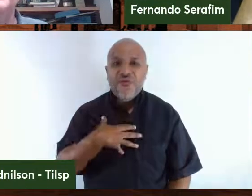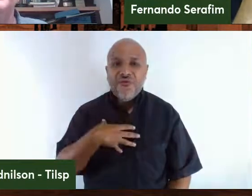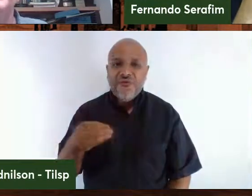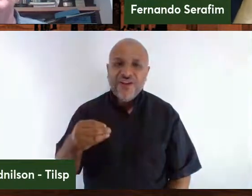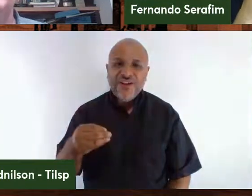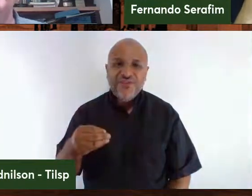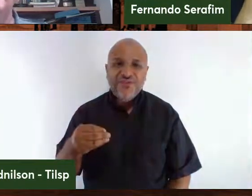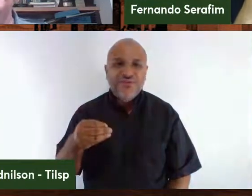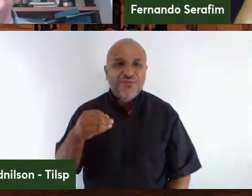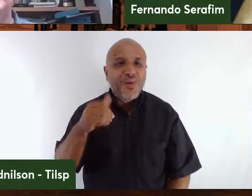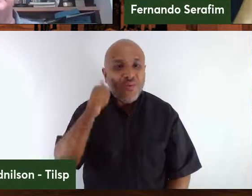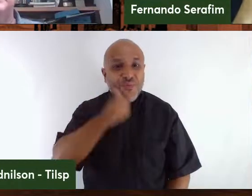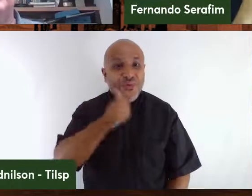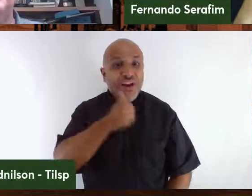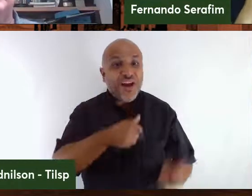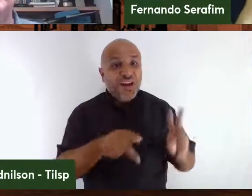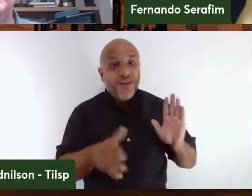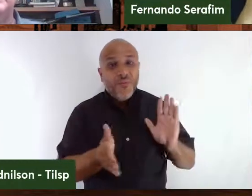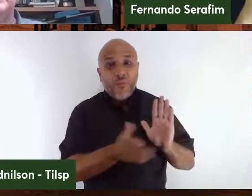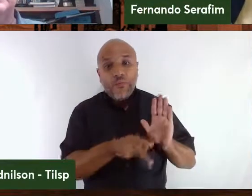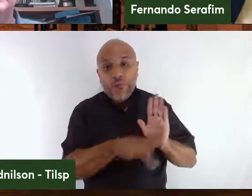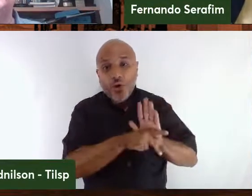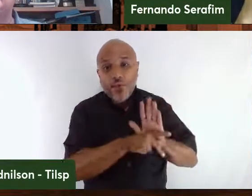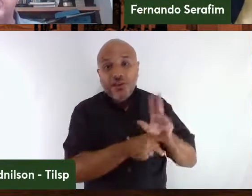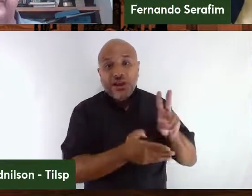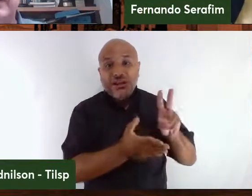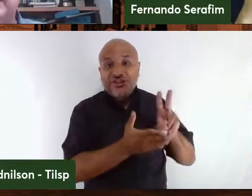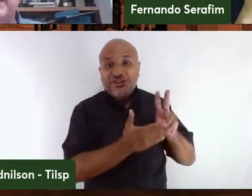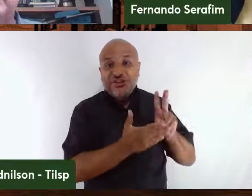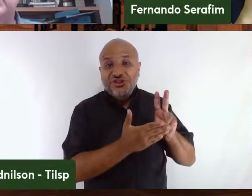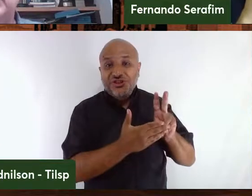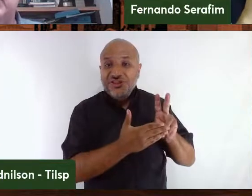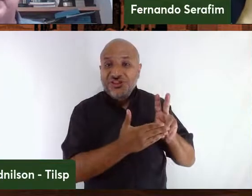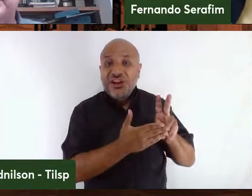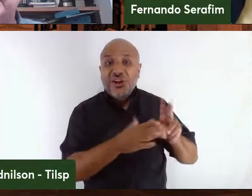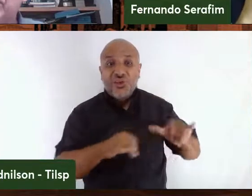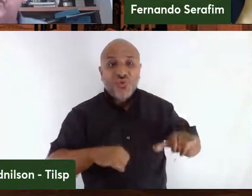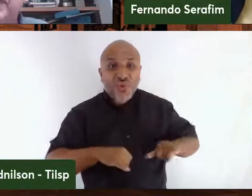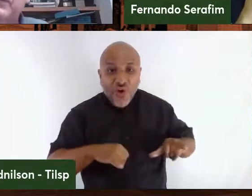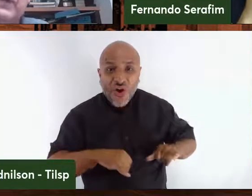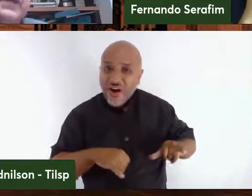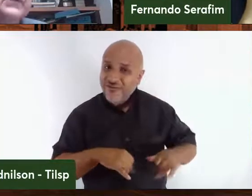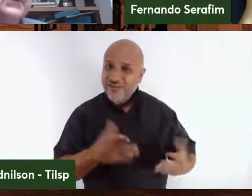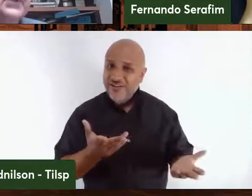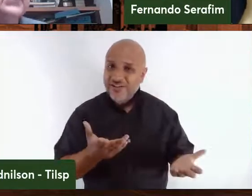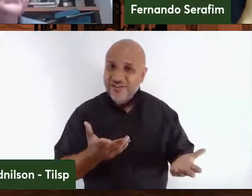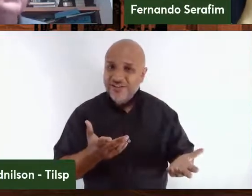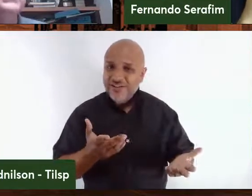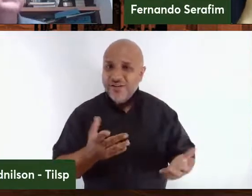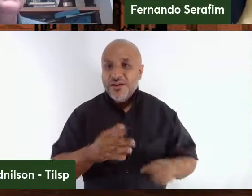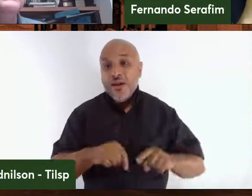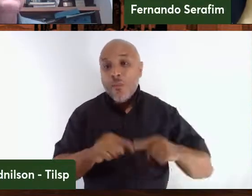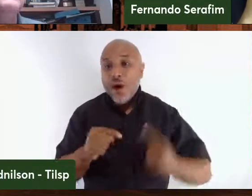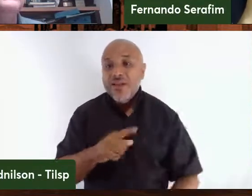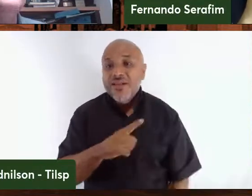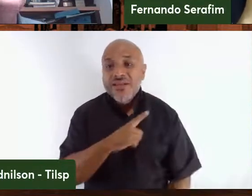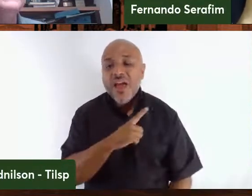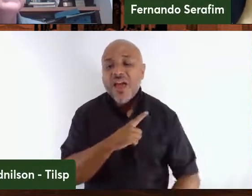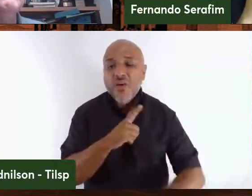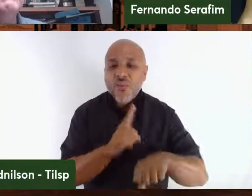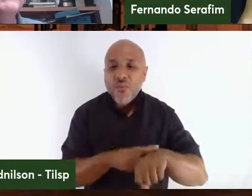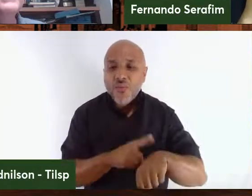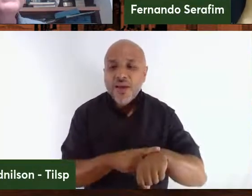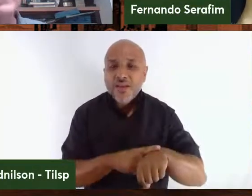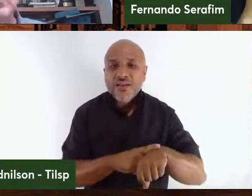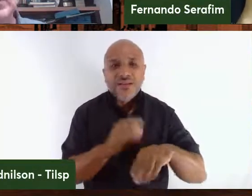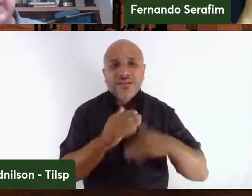mulher indígena, né? Que sofre também brutalmente. Mas tem um momento em que ele diz que ele